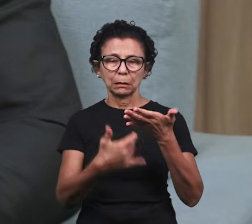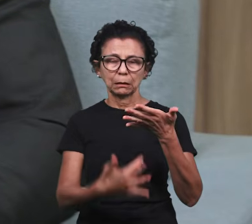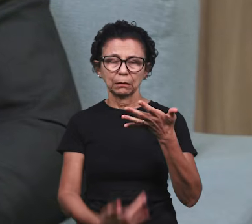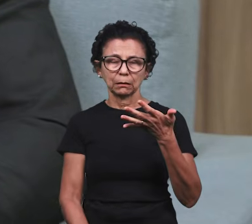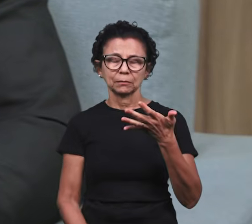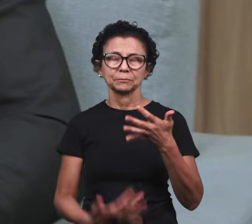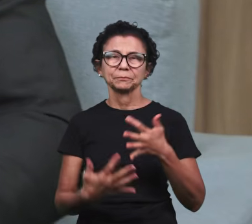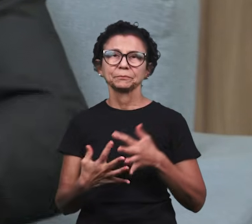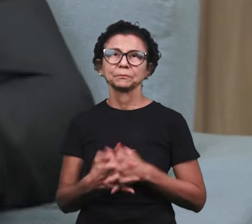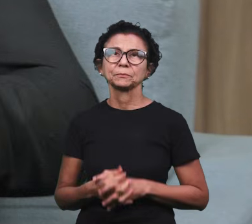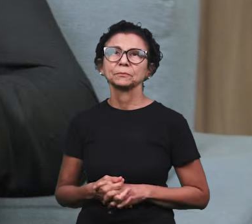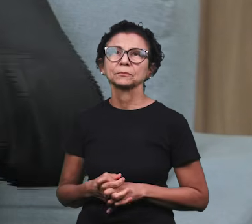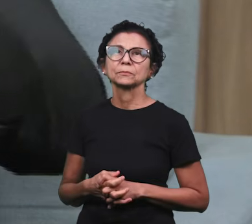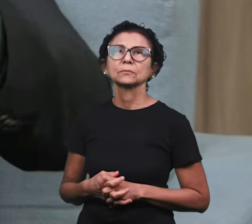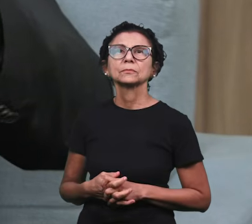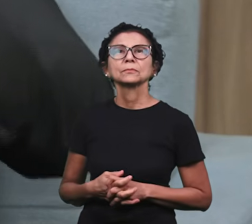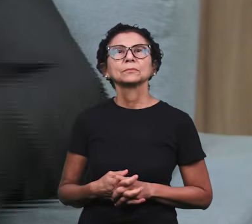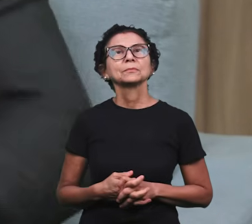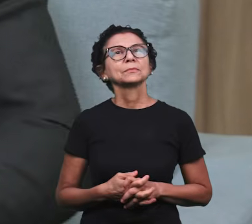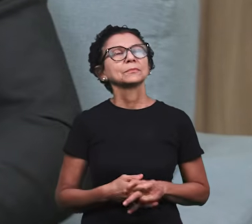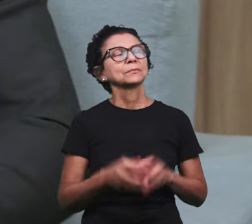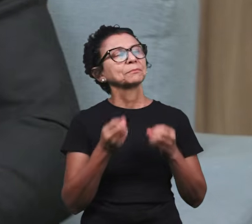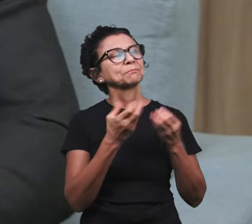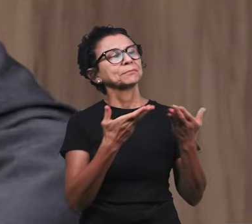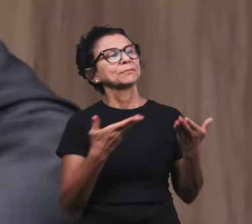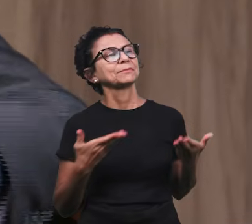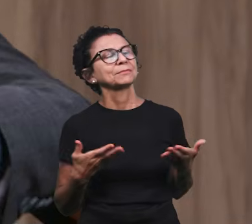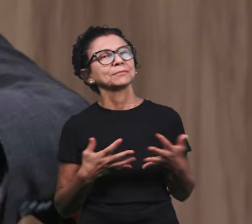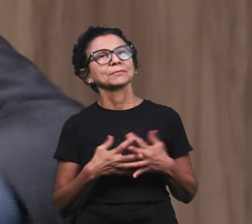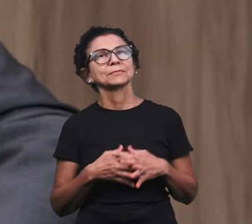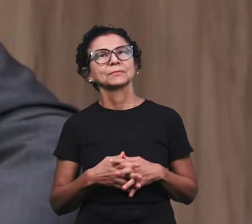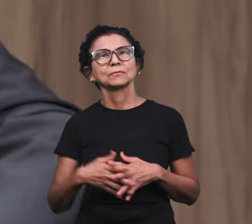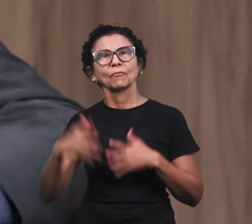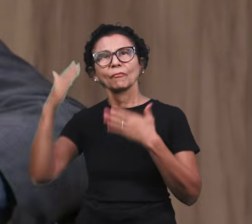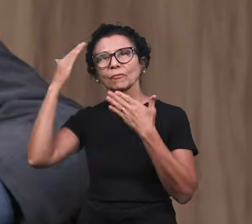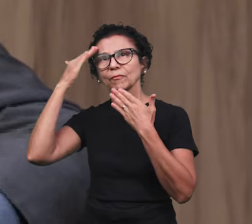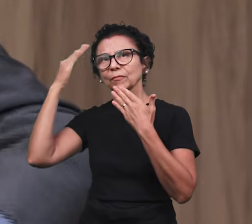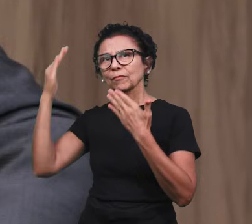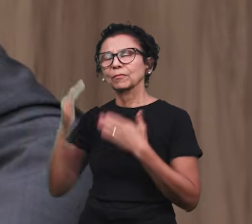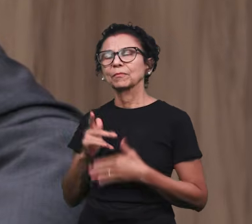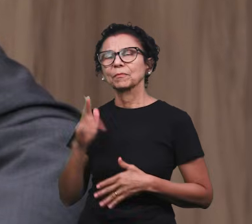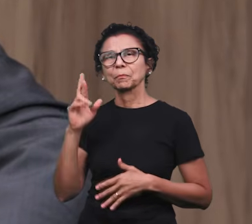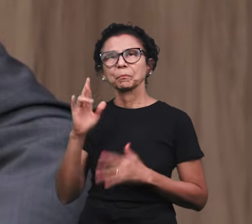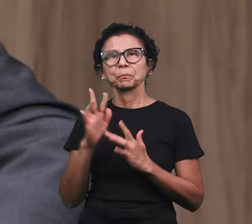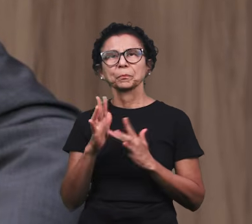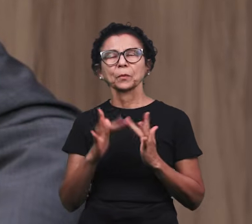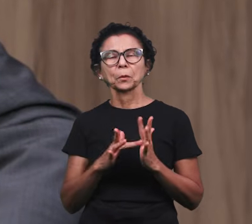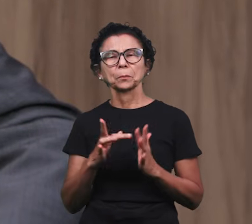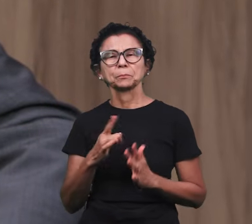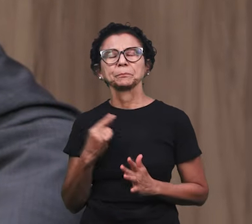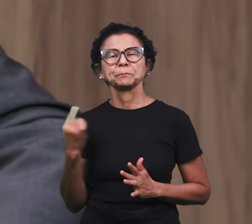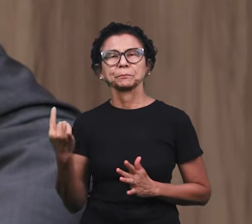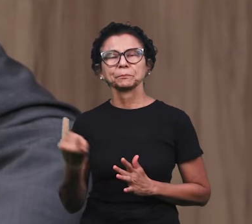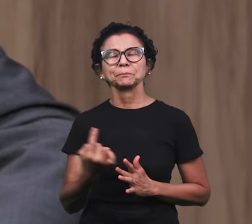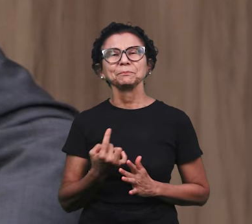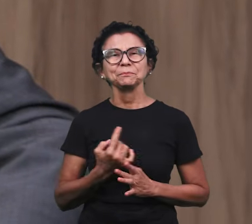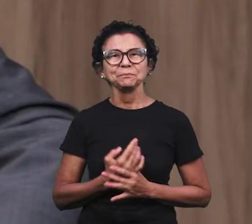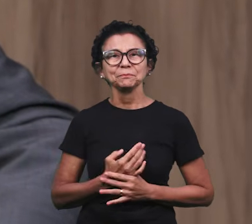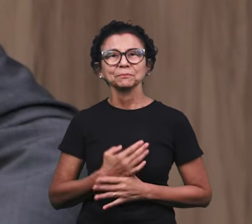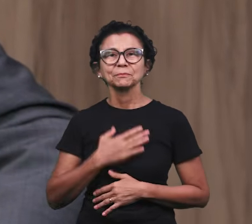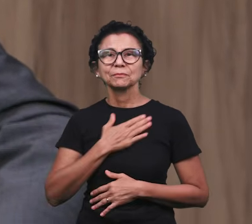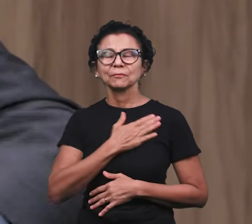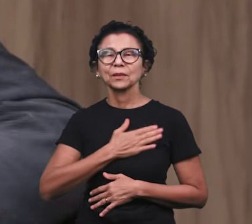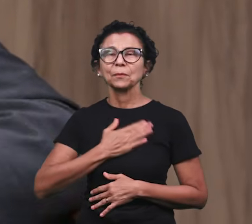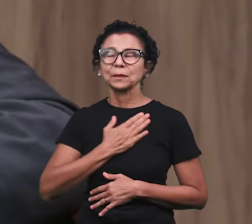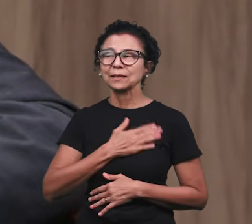Hoje nós vamos só falar aqui. Daniel Perini, seja muito bem-vindo. Muito obrigado, a paz do Senhor a todos. É sempre uma